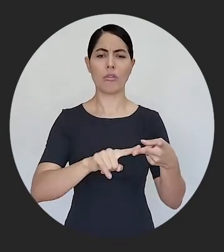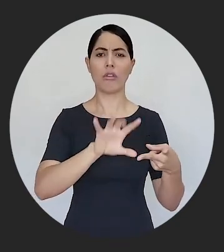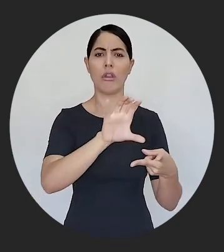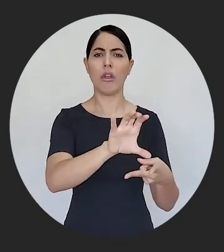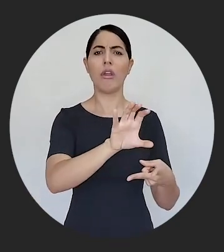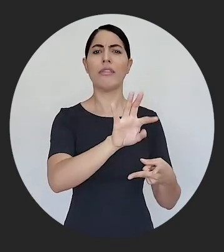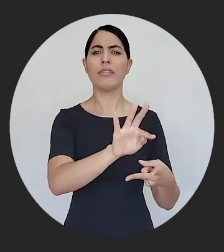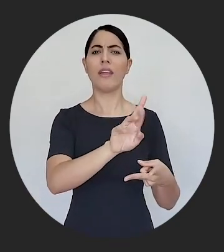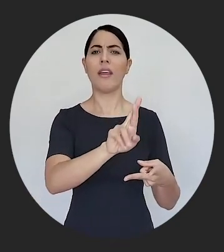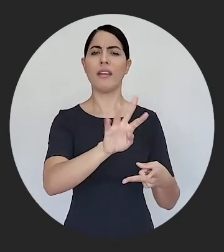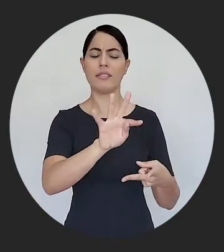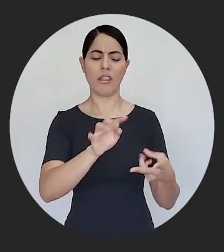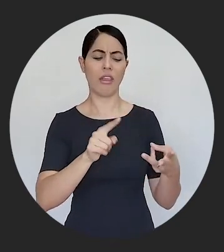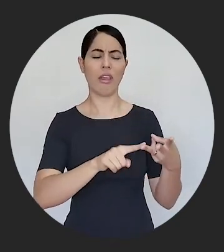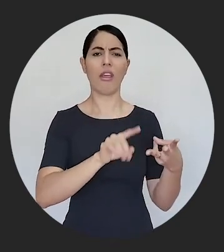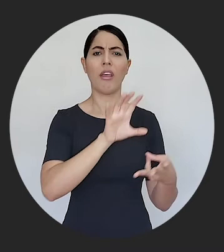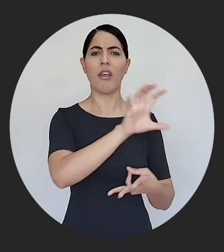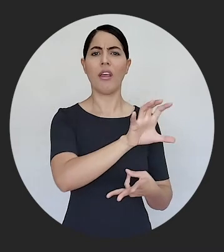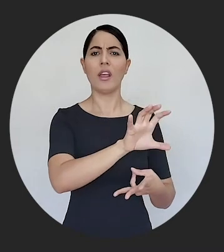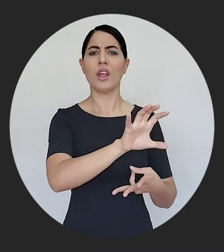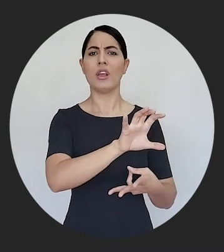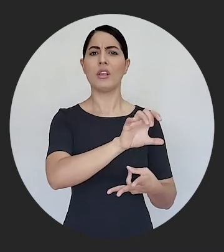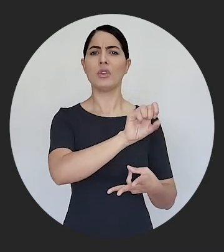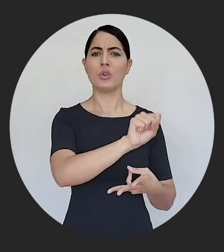TRF, STJ, Supremo,